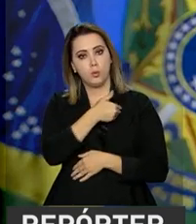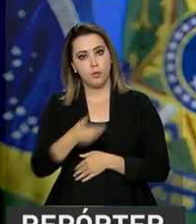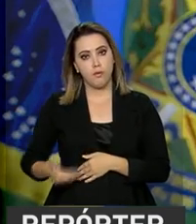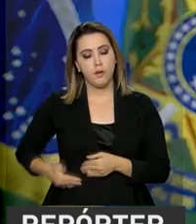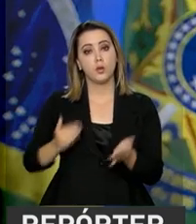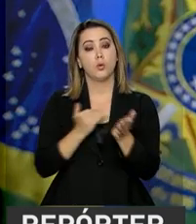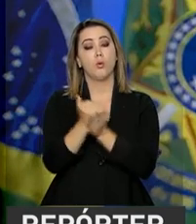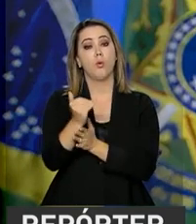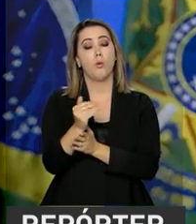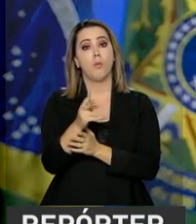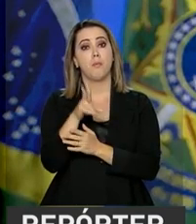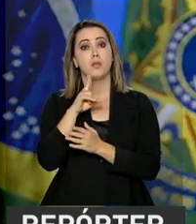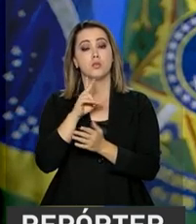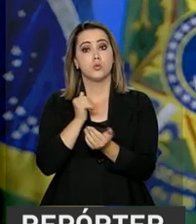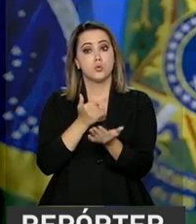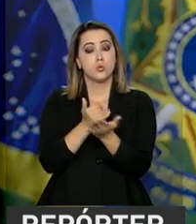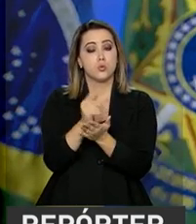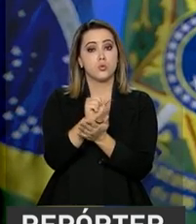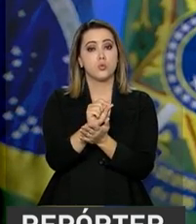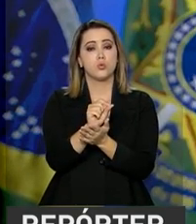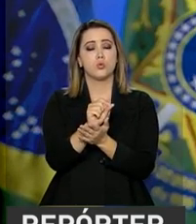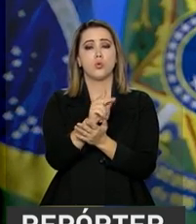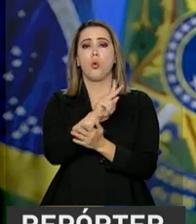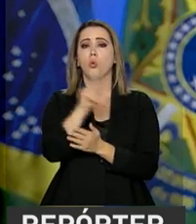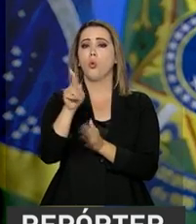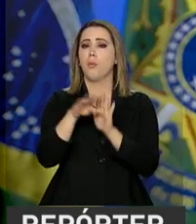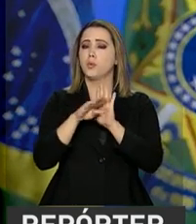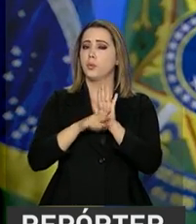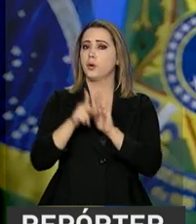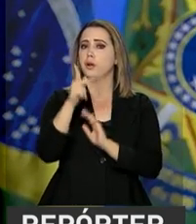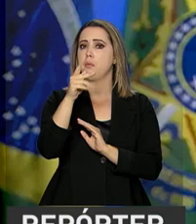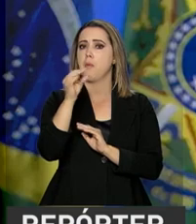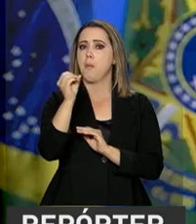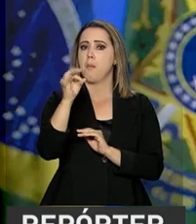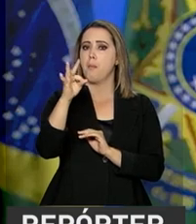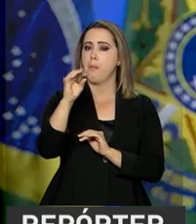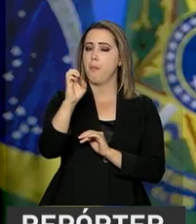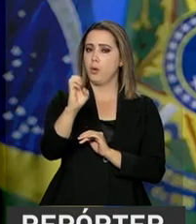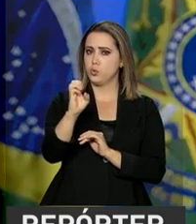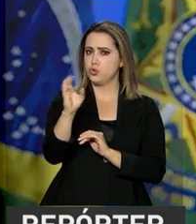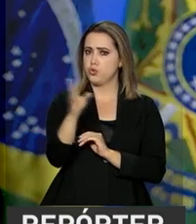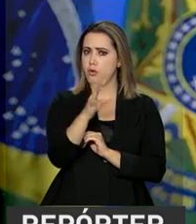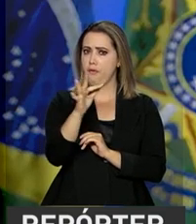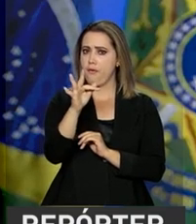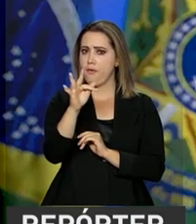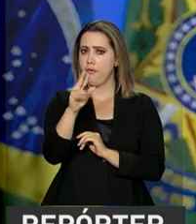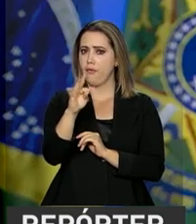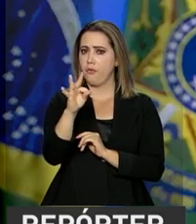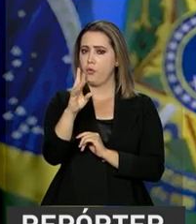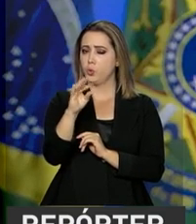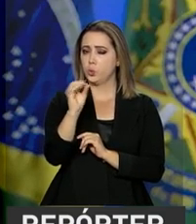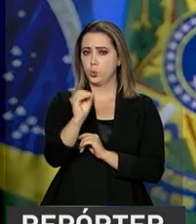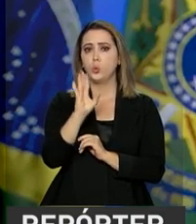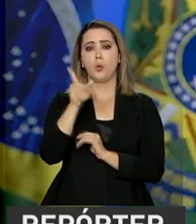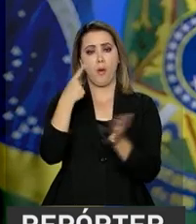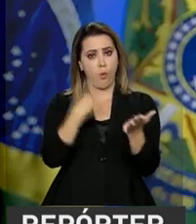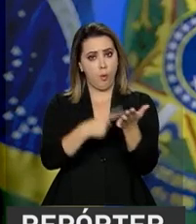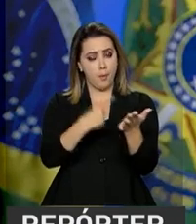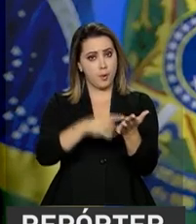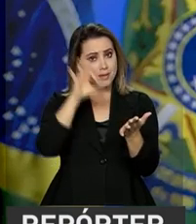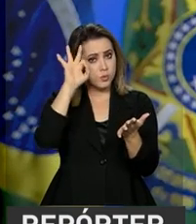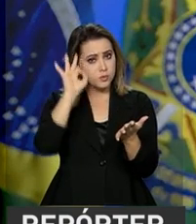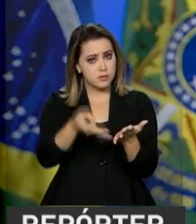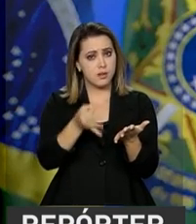começou inspirado no programa uma ponte para o futuro é um compromisso escrito que Tem se tornado